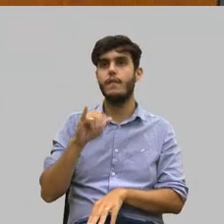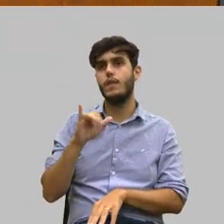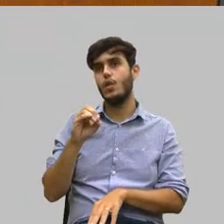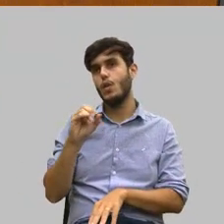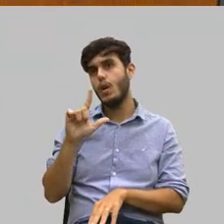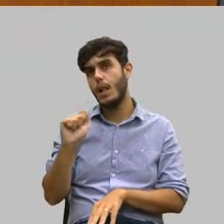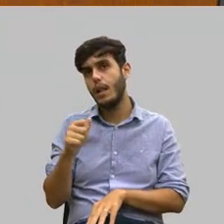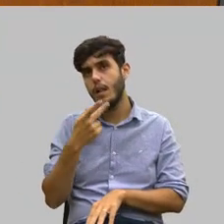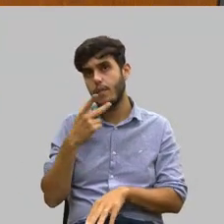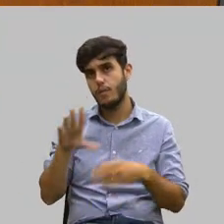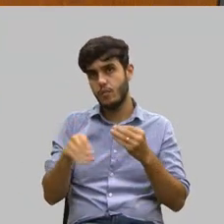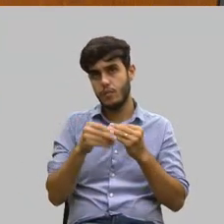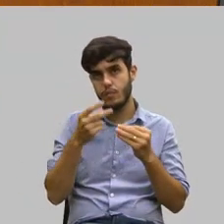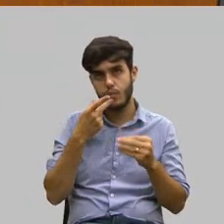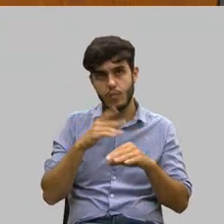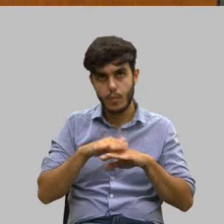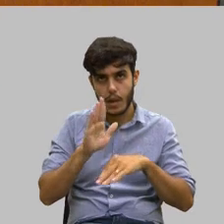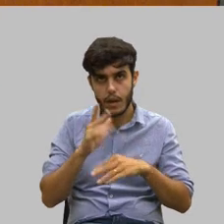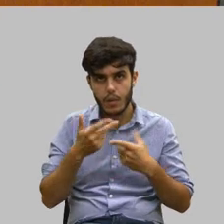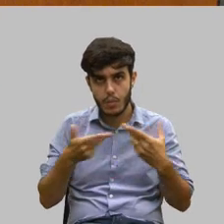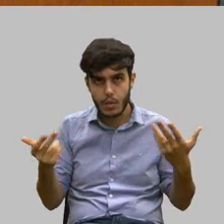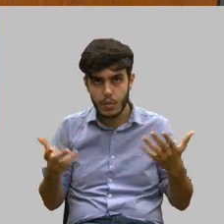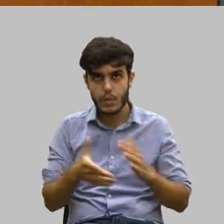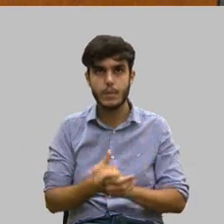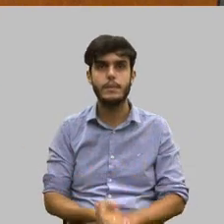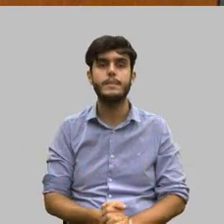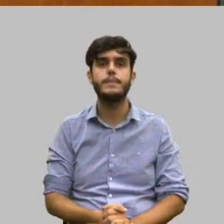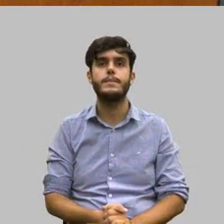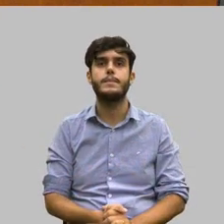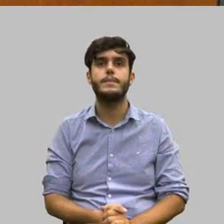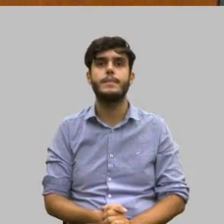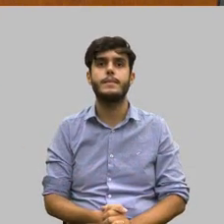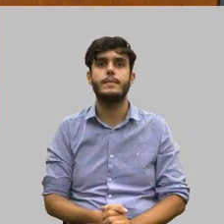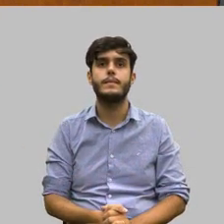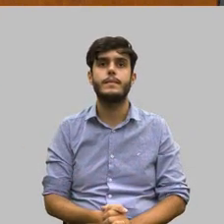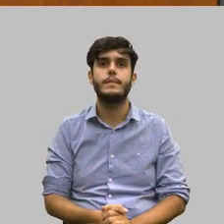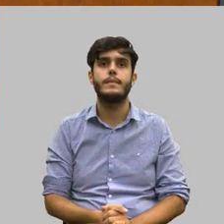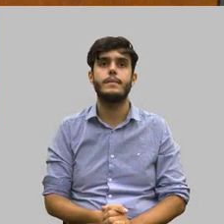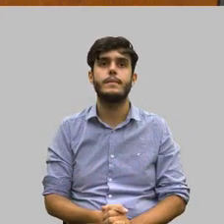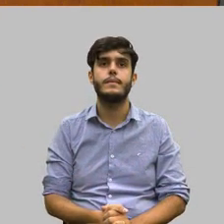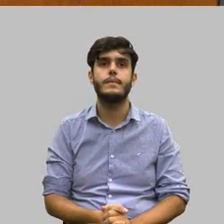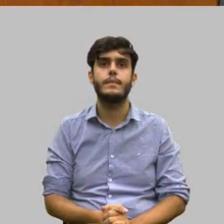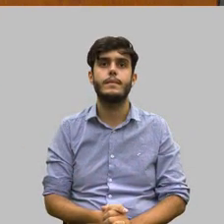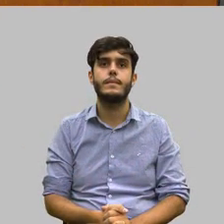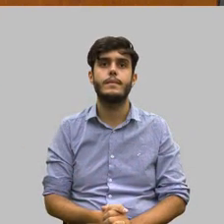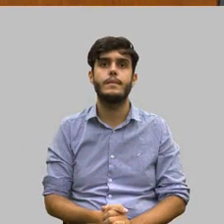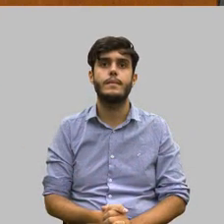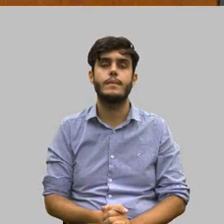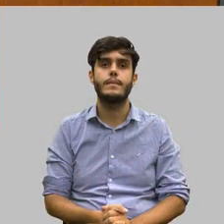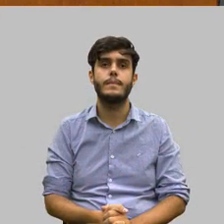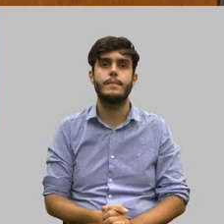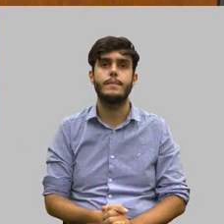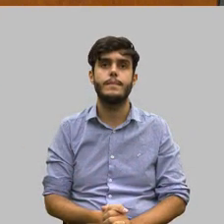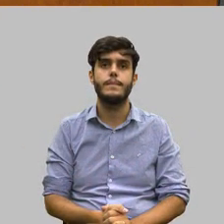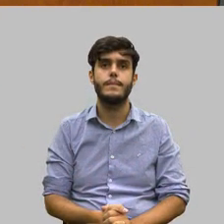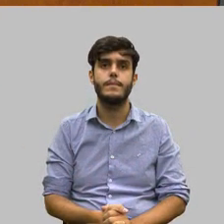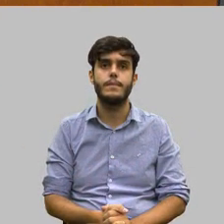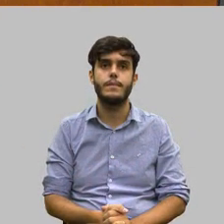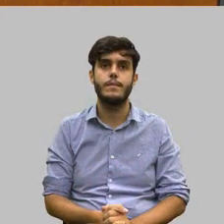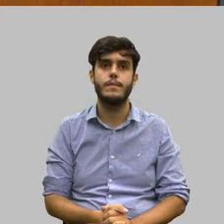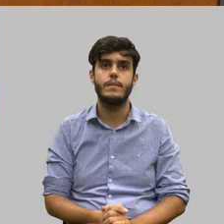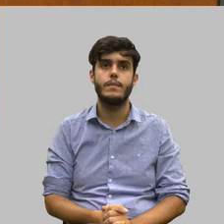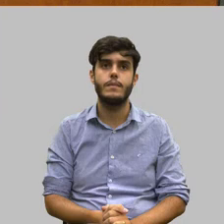fazer mais alguma consideração tranquilo deputada Beatriz podemos eh Comandante eh